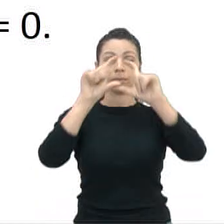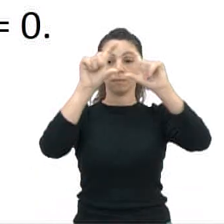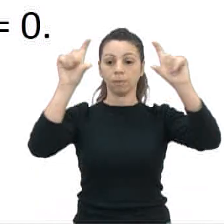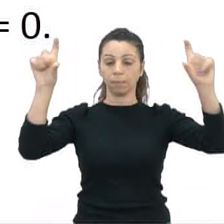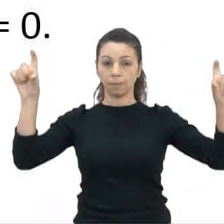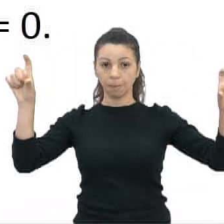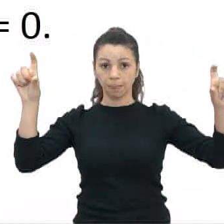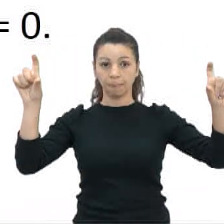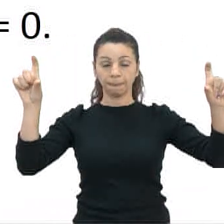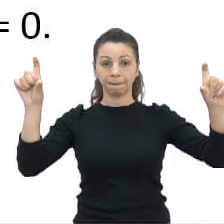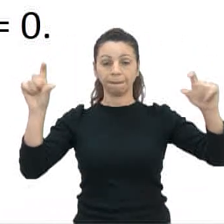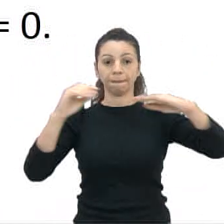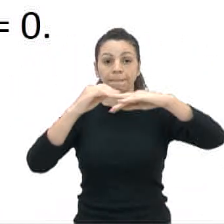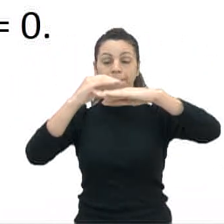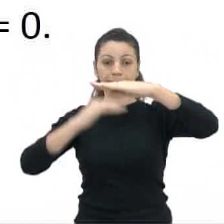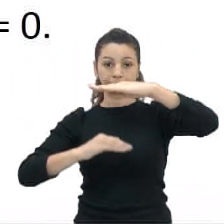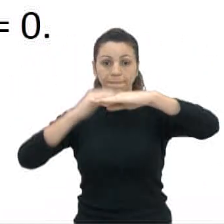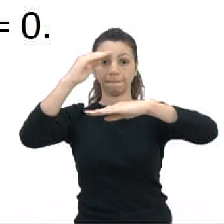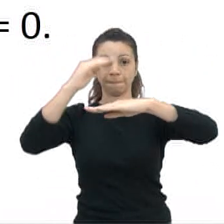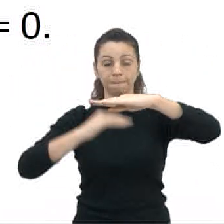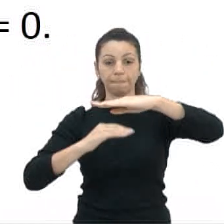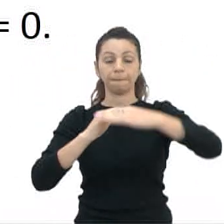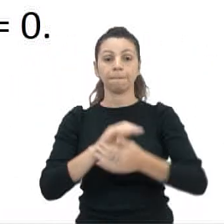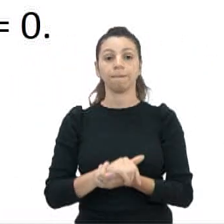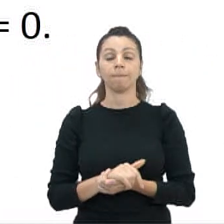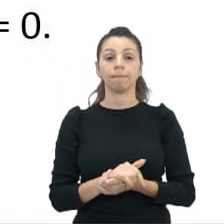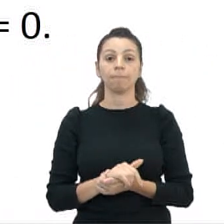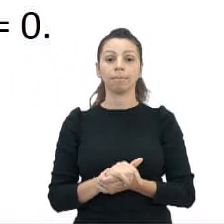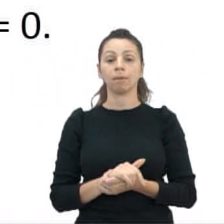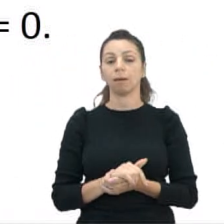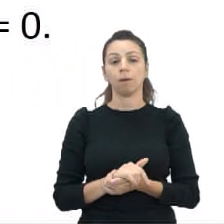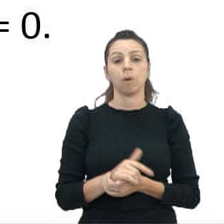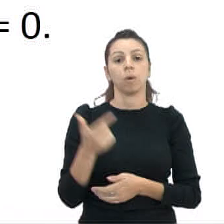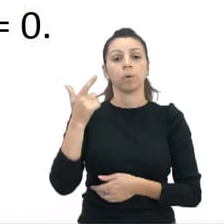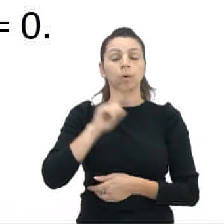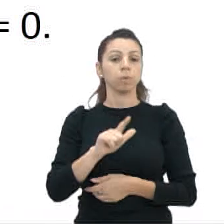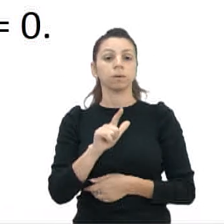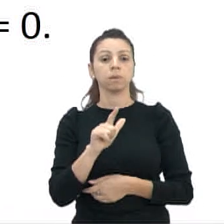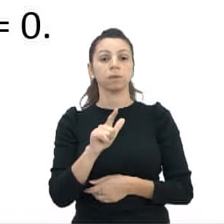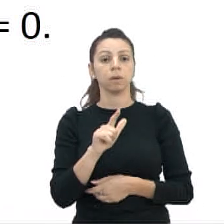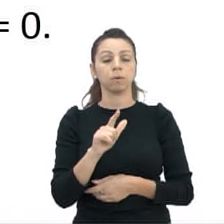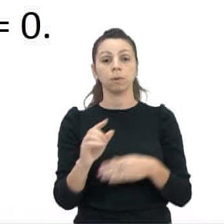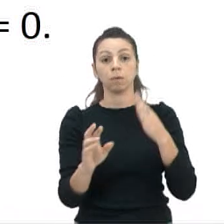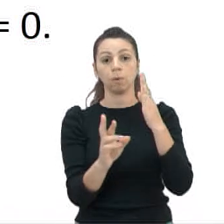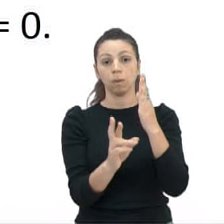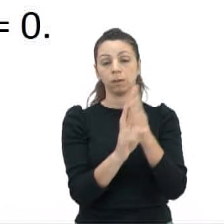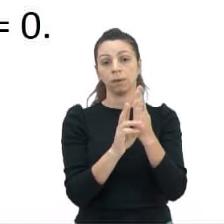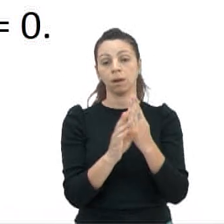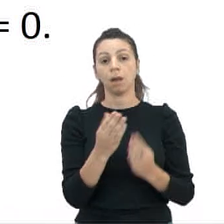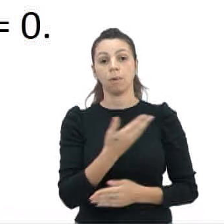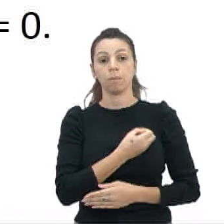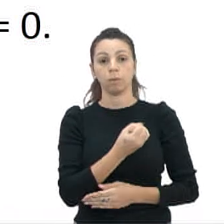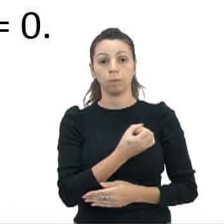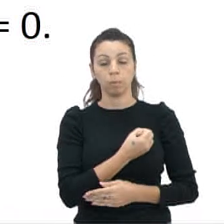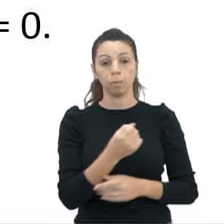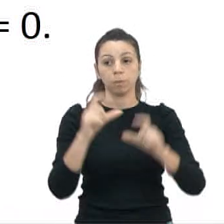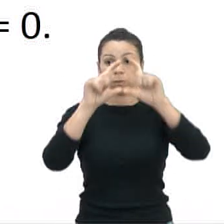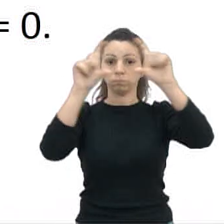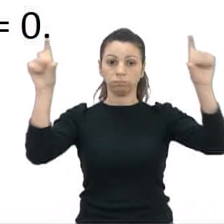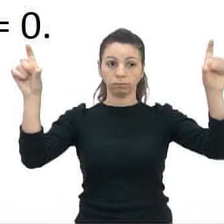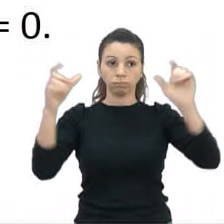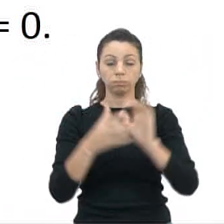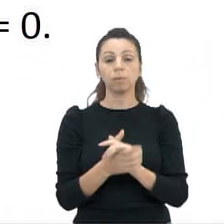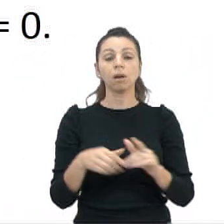algébricas fracionárias, não é possível obter o valor numérico da expressão. Isso acontece quando os valores atribuídos